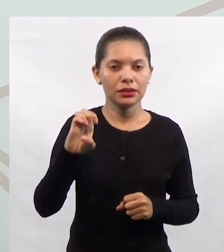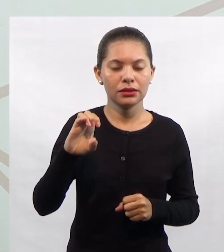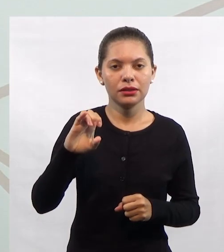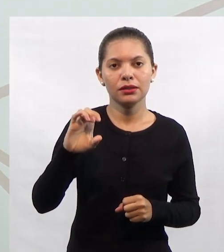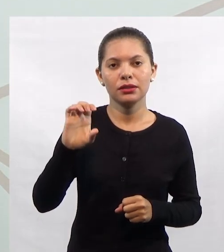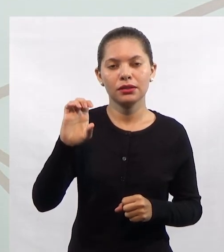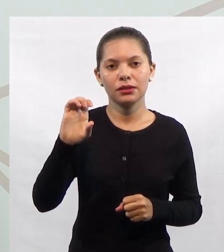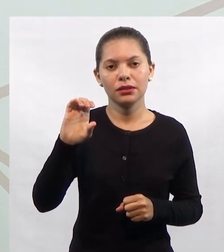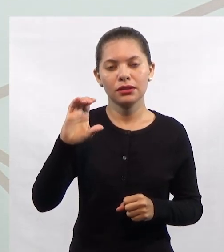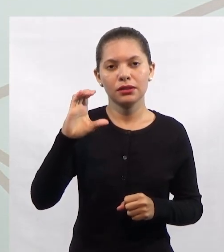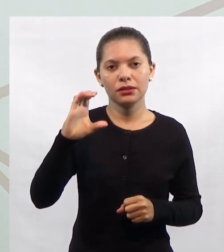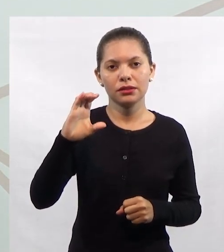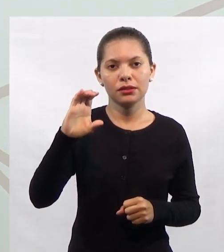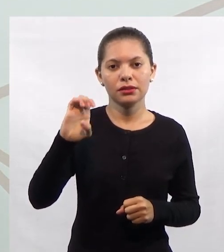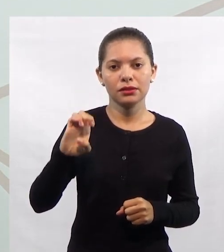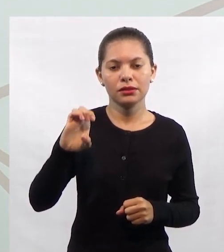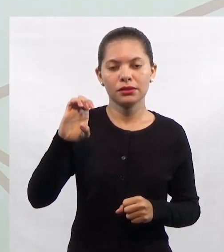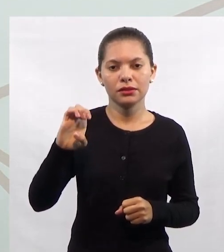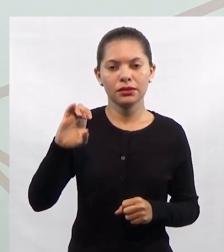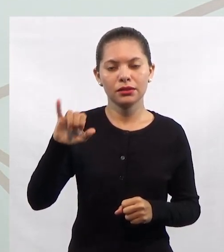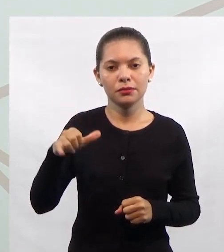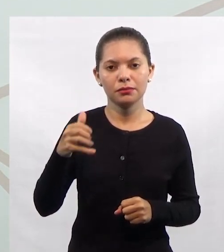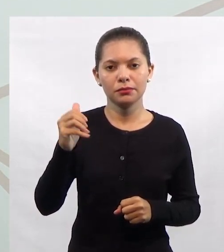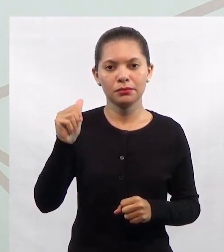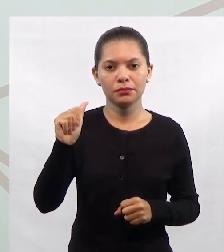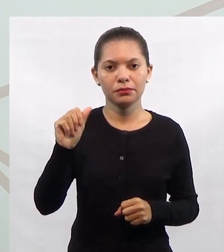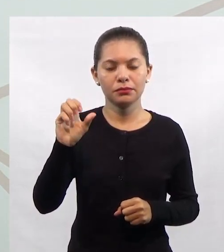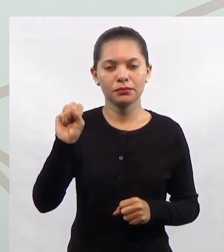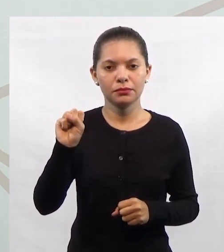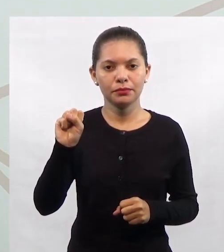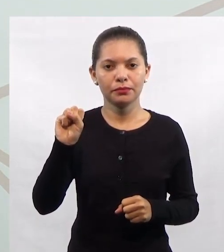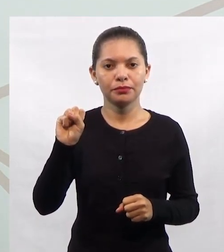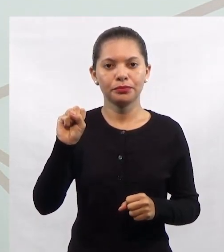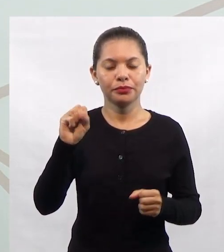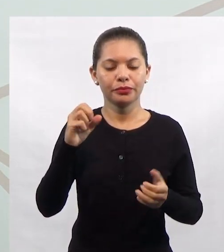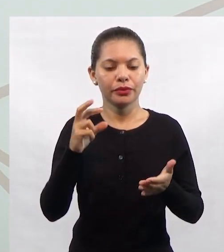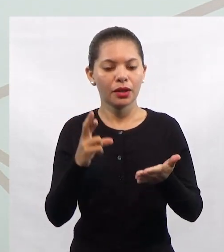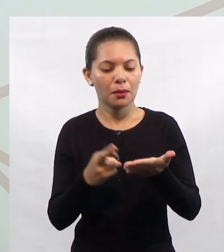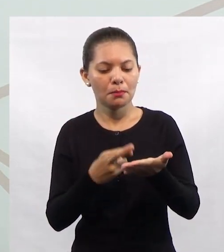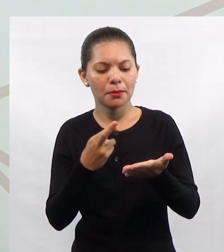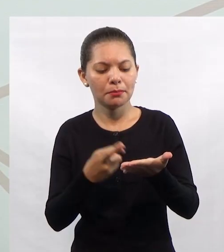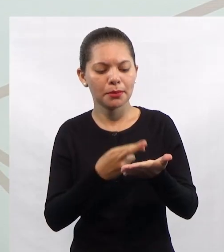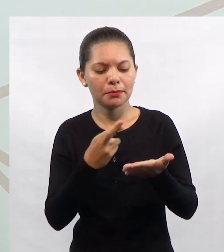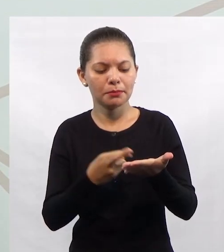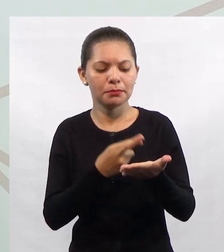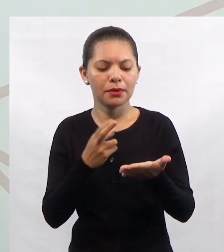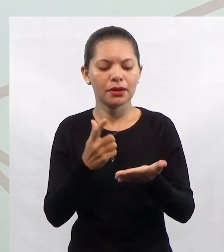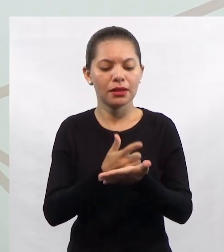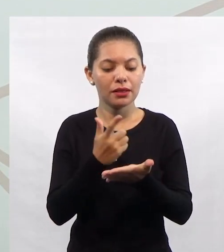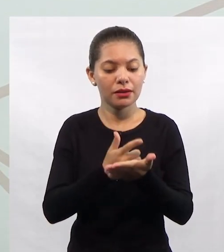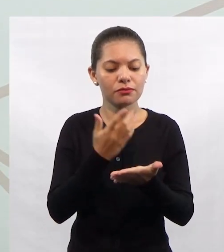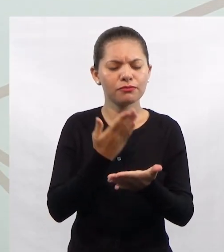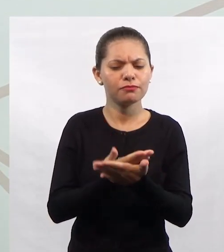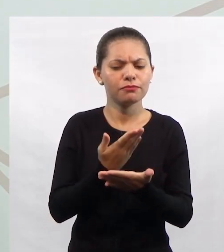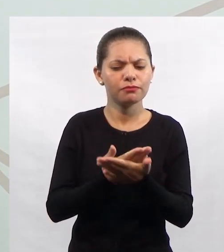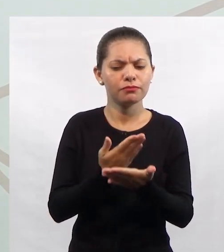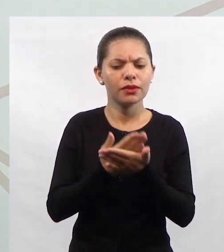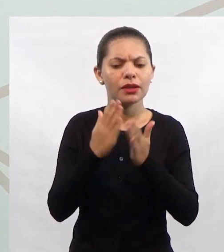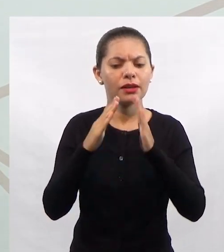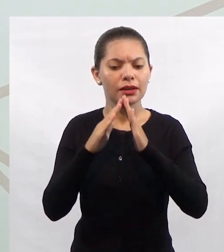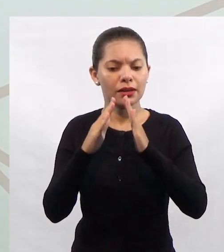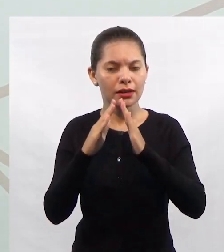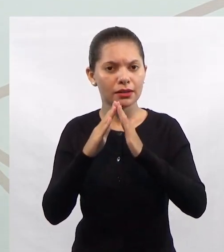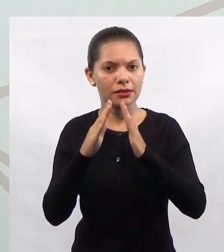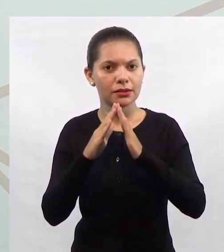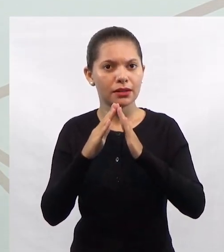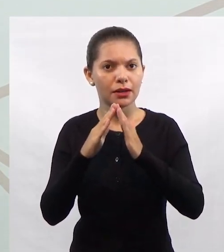CEJAS, e pega o material, as apostilas, os livros, leva para casa, estuda e